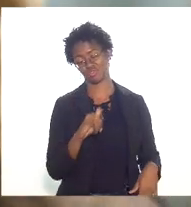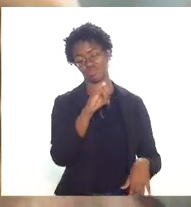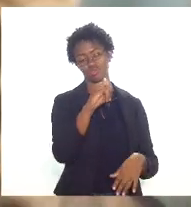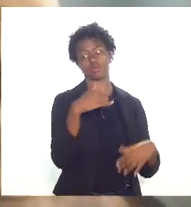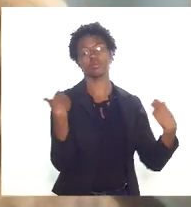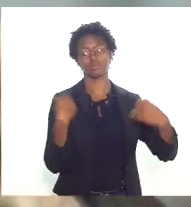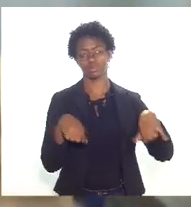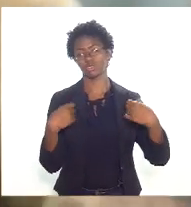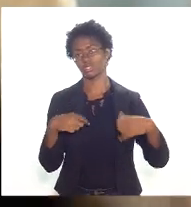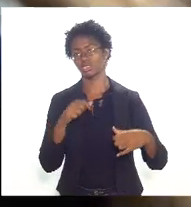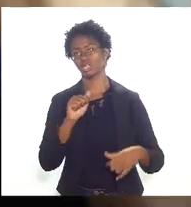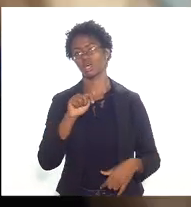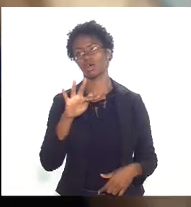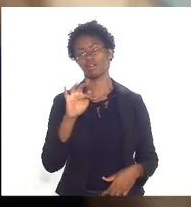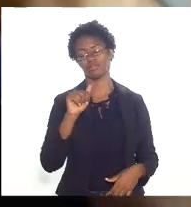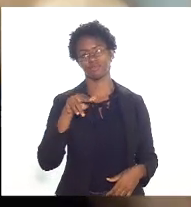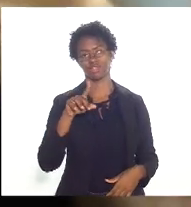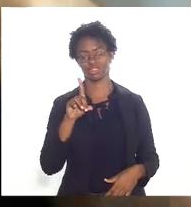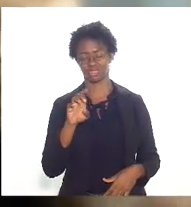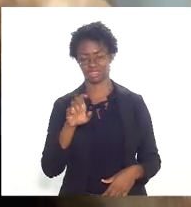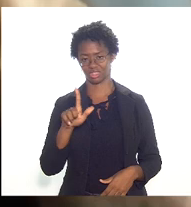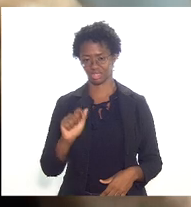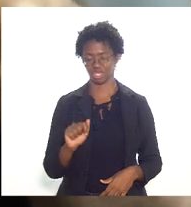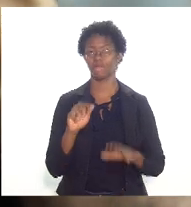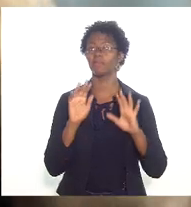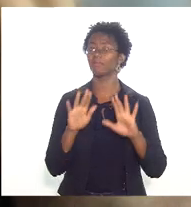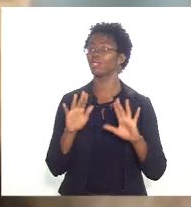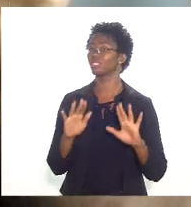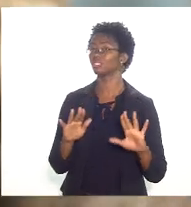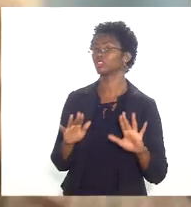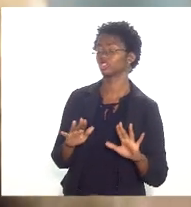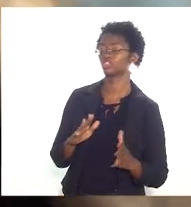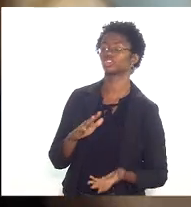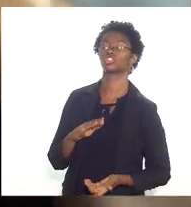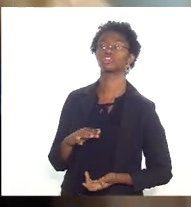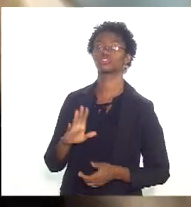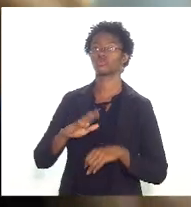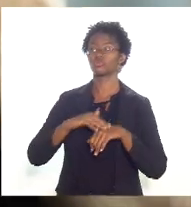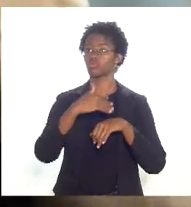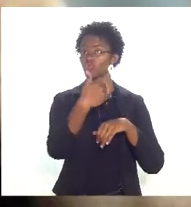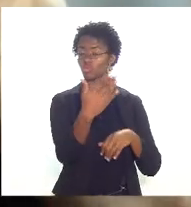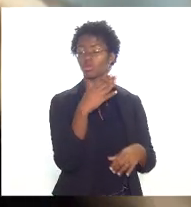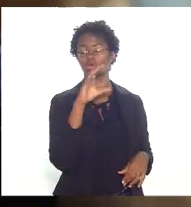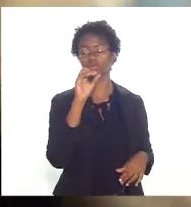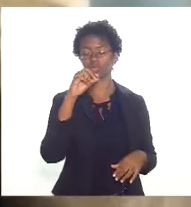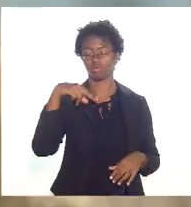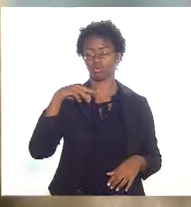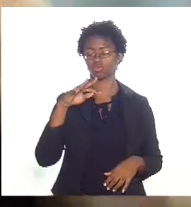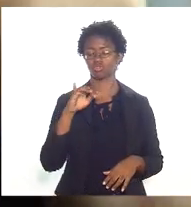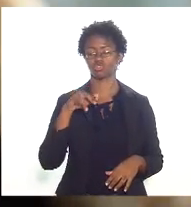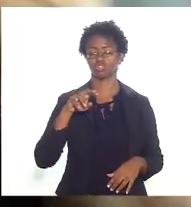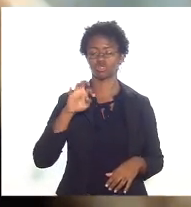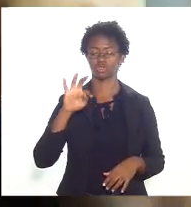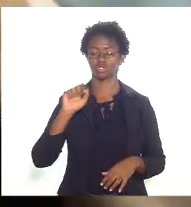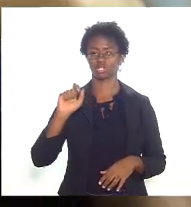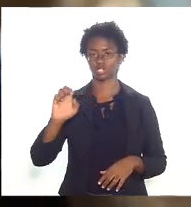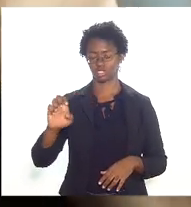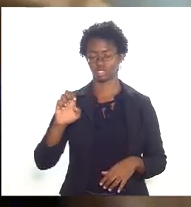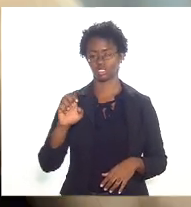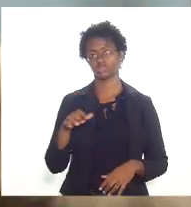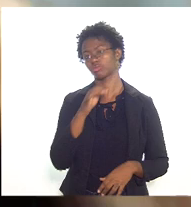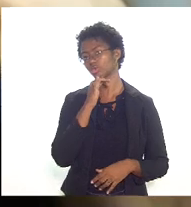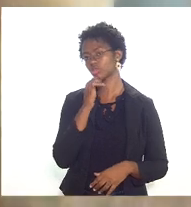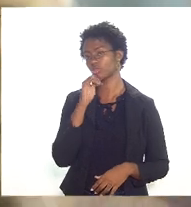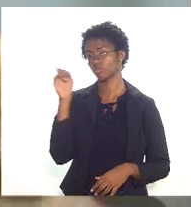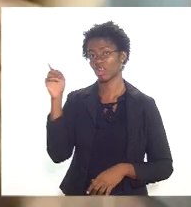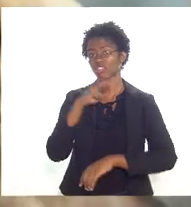ser alfandegado mas Intercontinental quer dizer que o senhor aeroporto de Macaé quiser receber